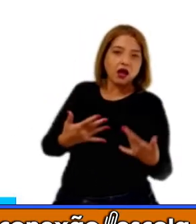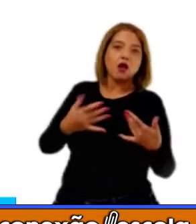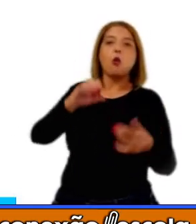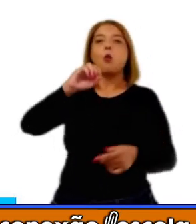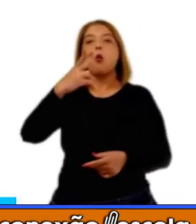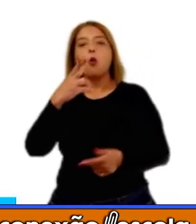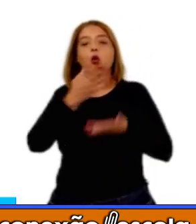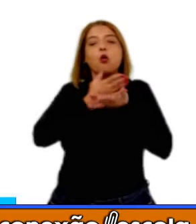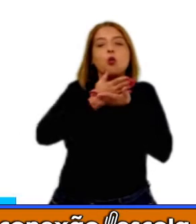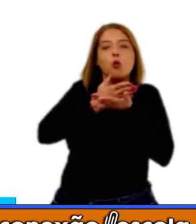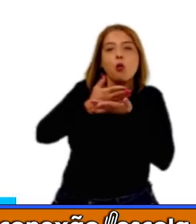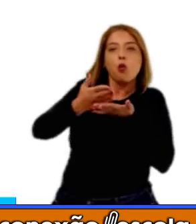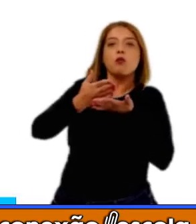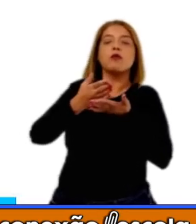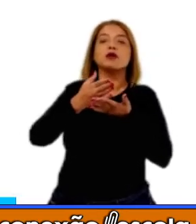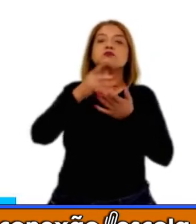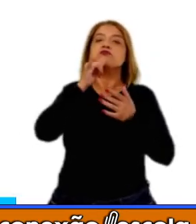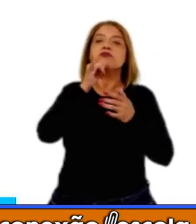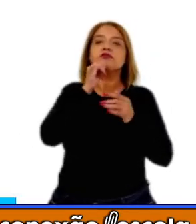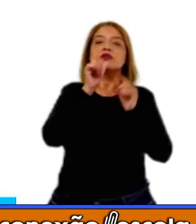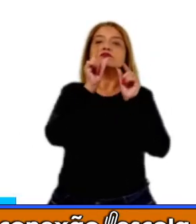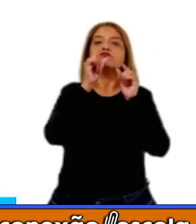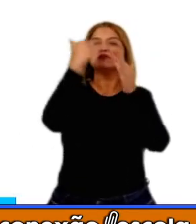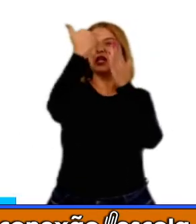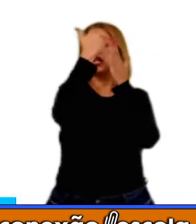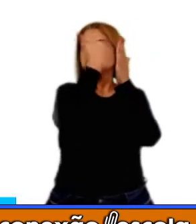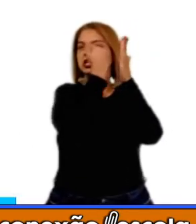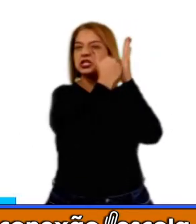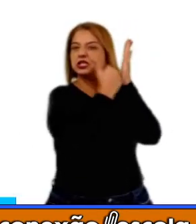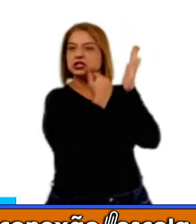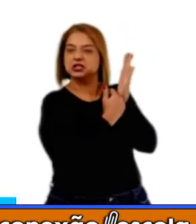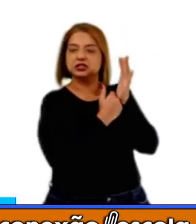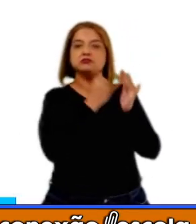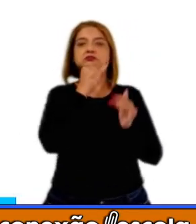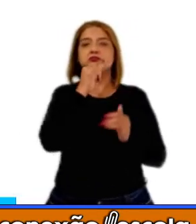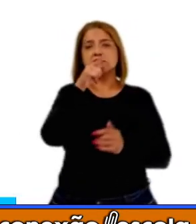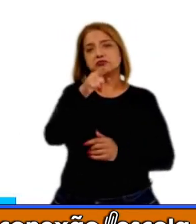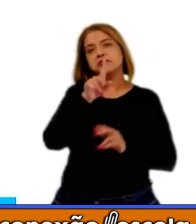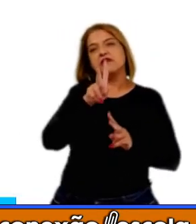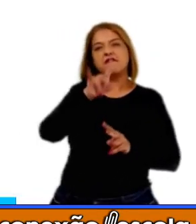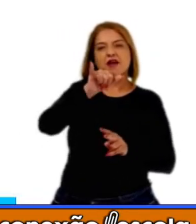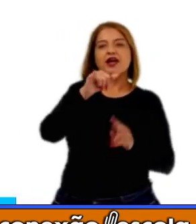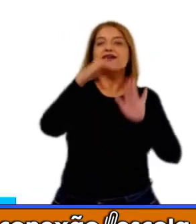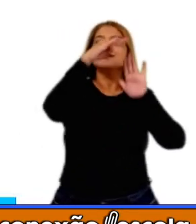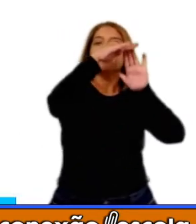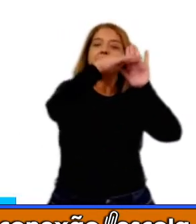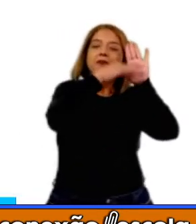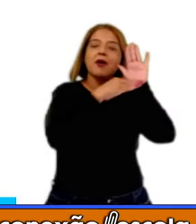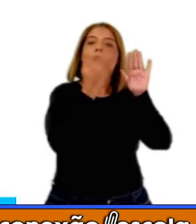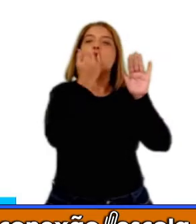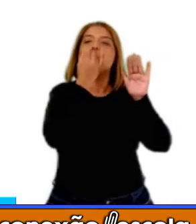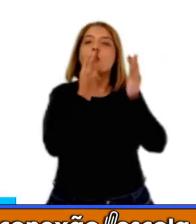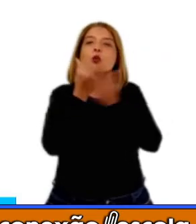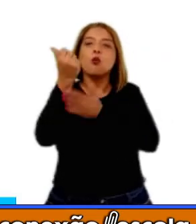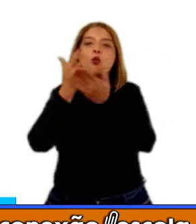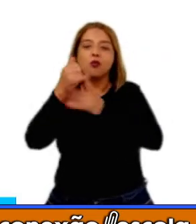ou iniciar uma listagem. Vocês já viram quando vocês vão fazer uma lista de supermercado?